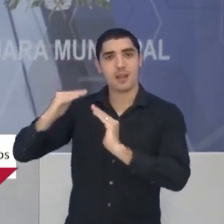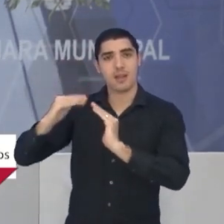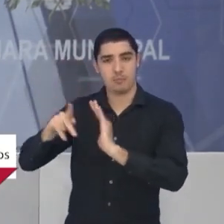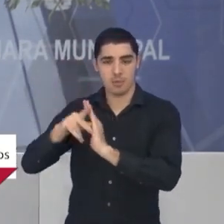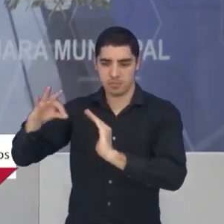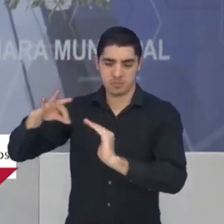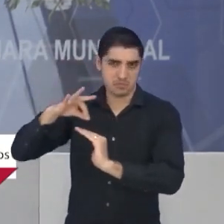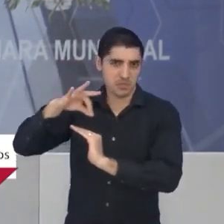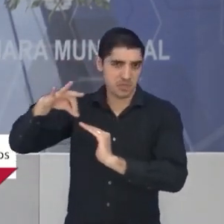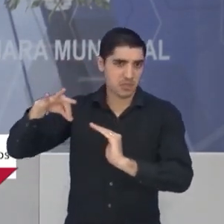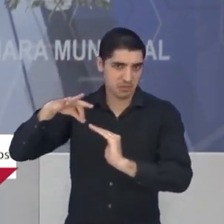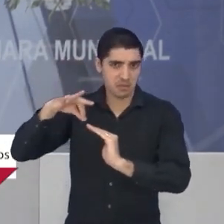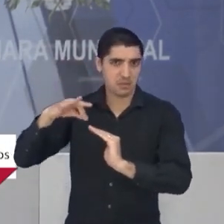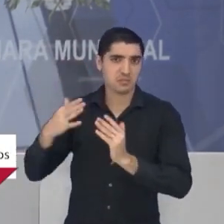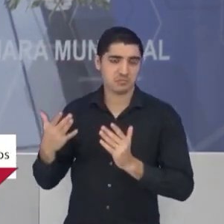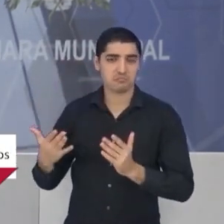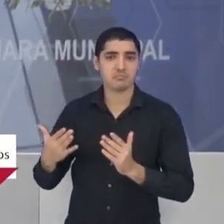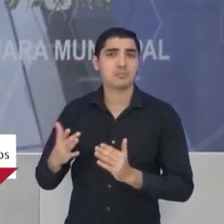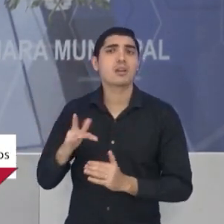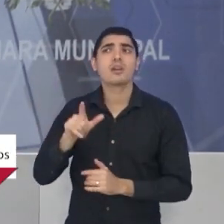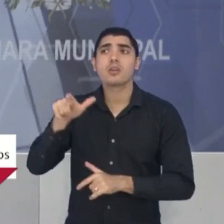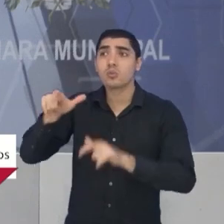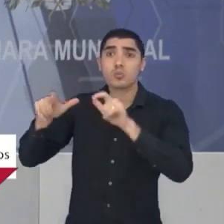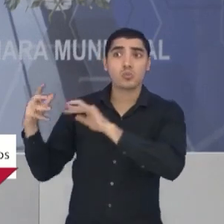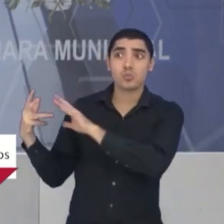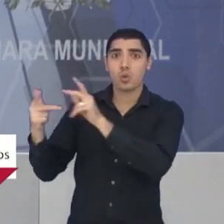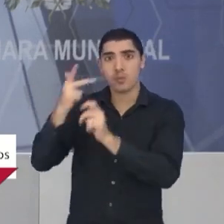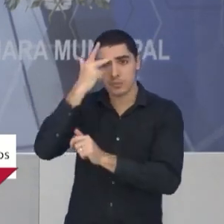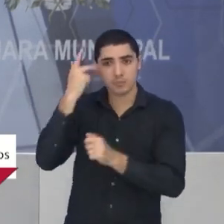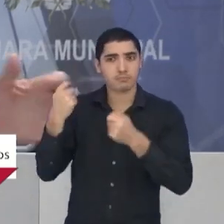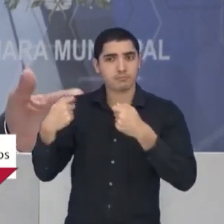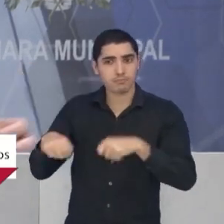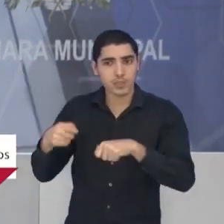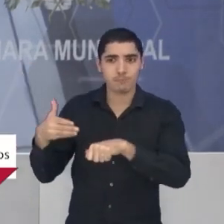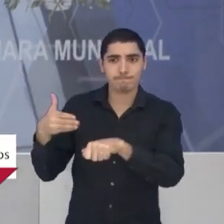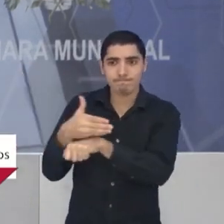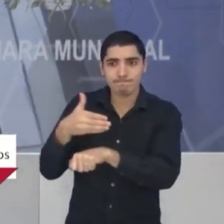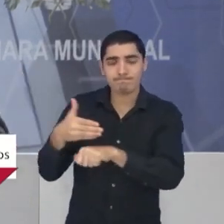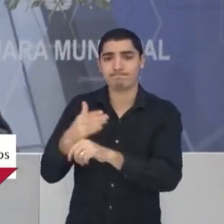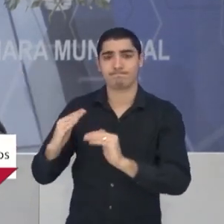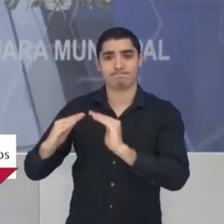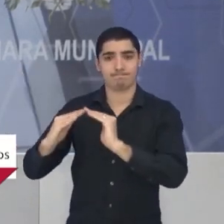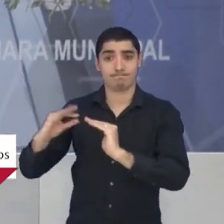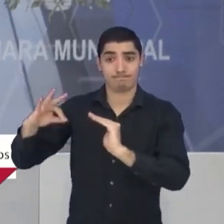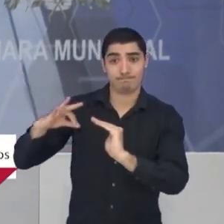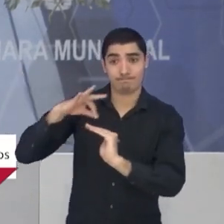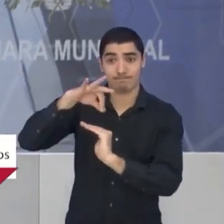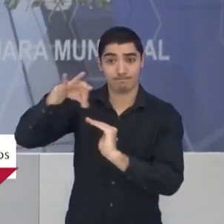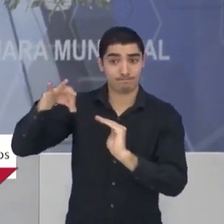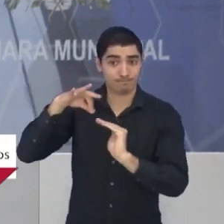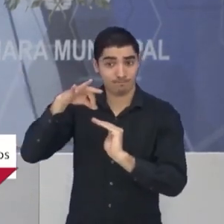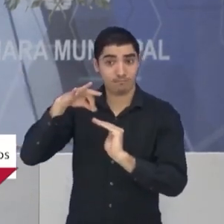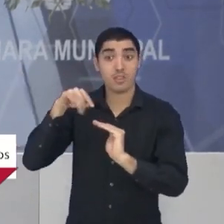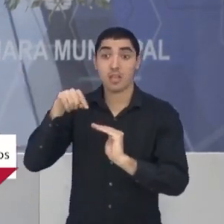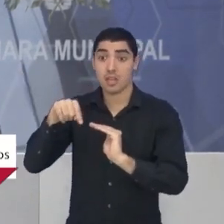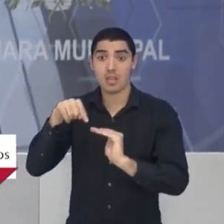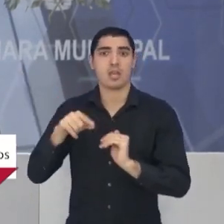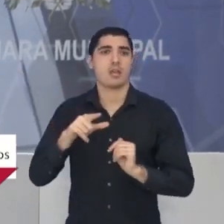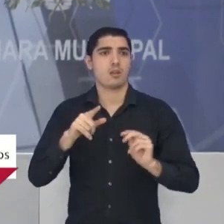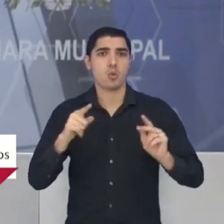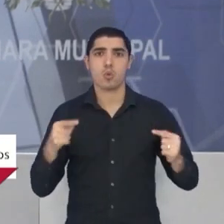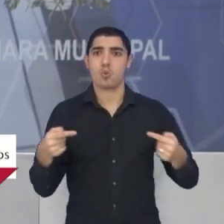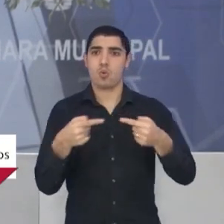Casa quem que não precisa da Santa Casa que é a grande Porta Aberta do SUS não é eh